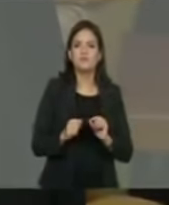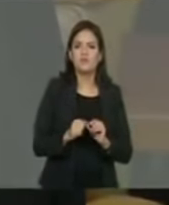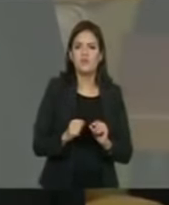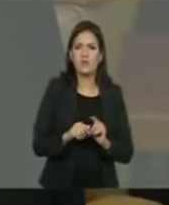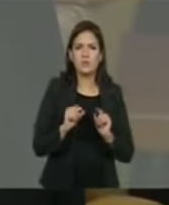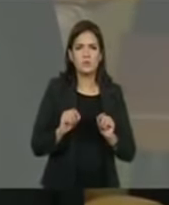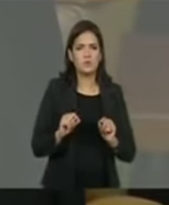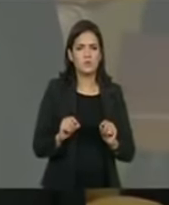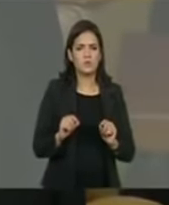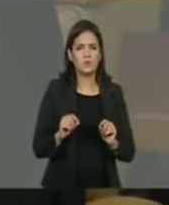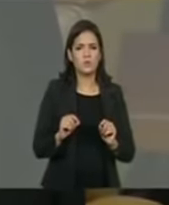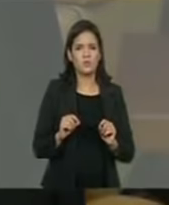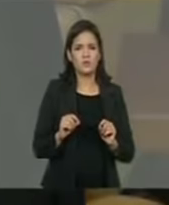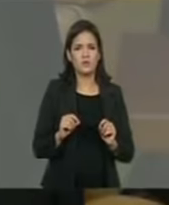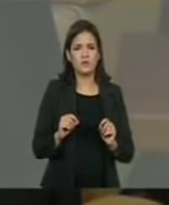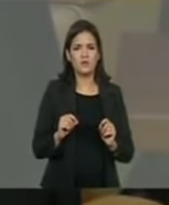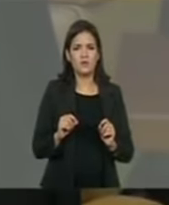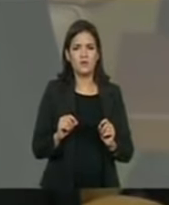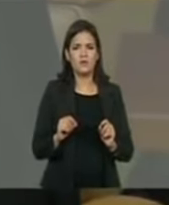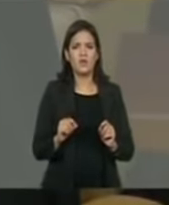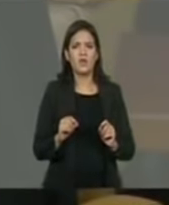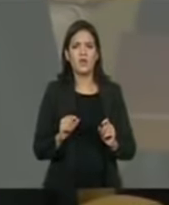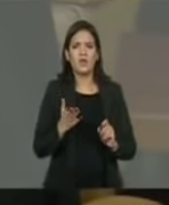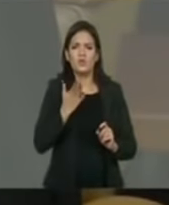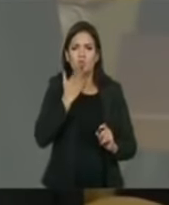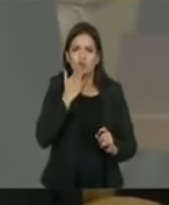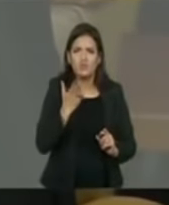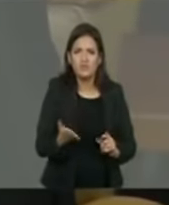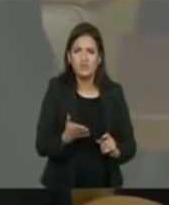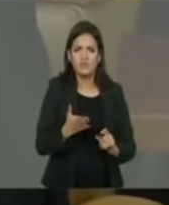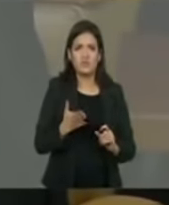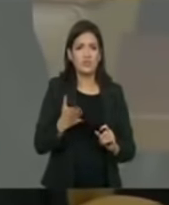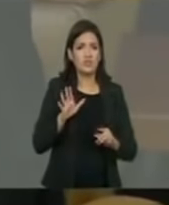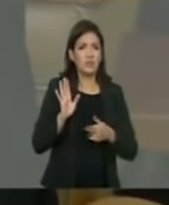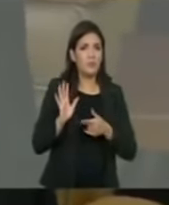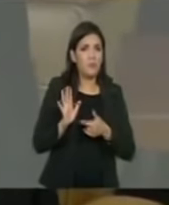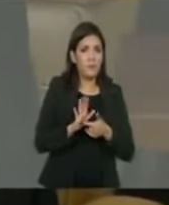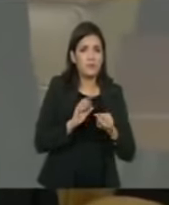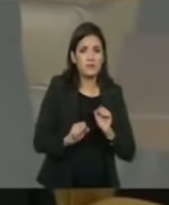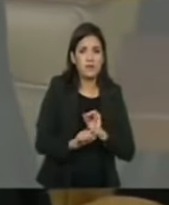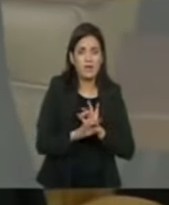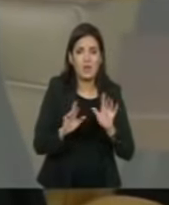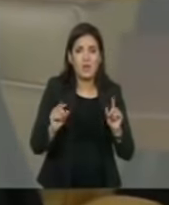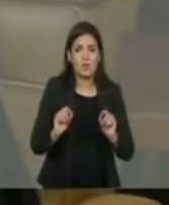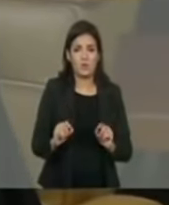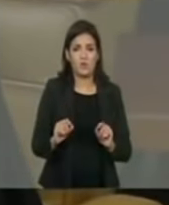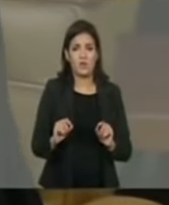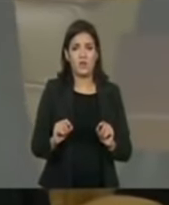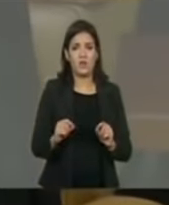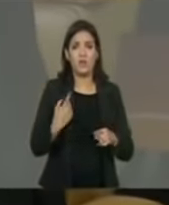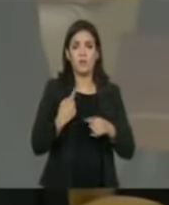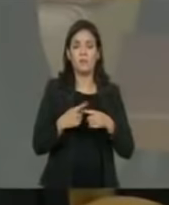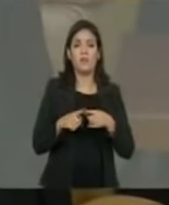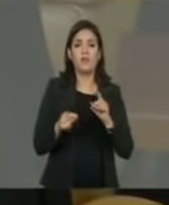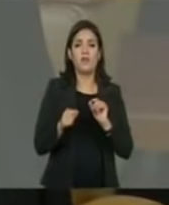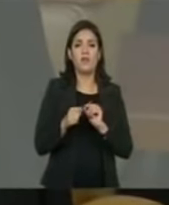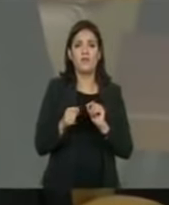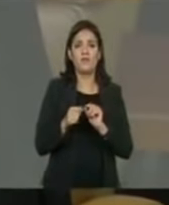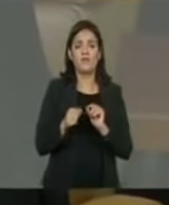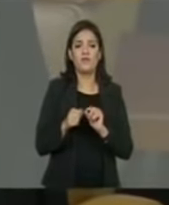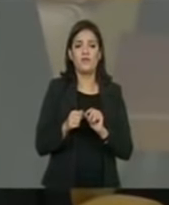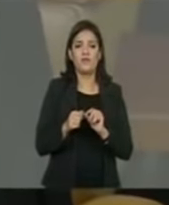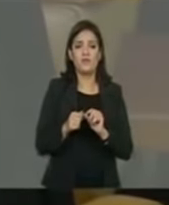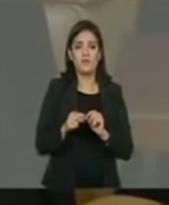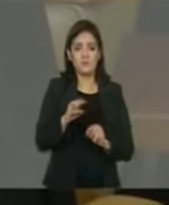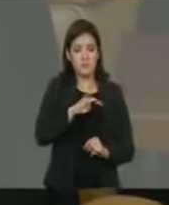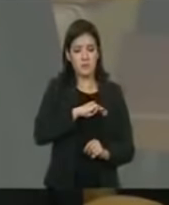fórmula de despotismo explícito pois exonerou dispensou absurdamente o